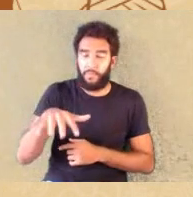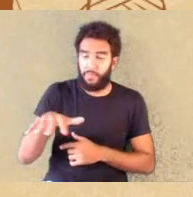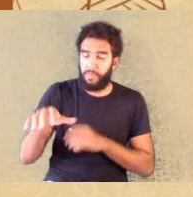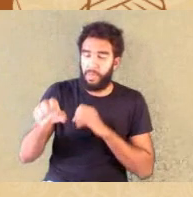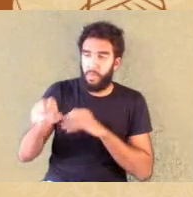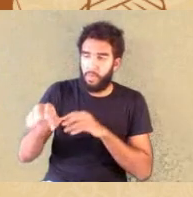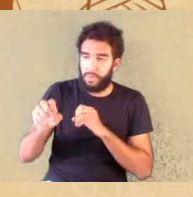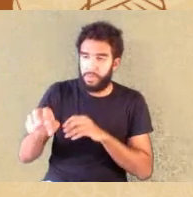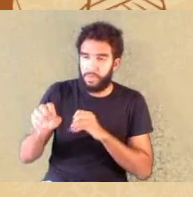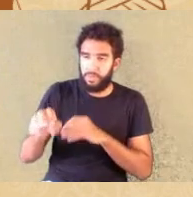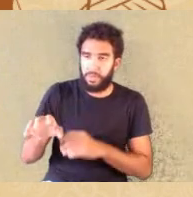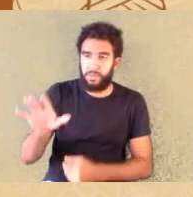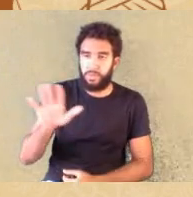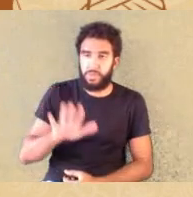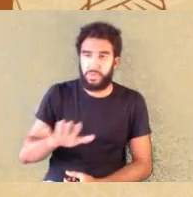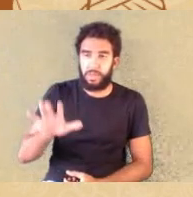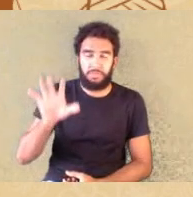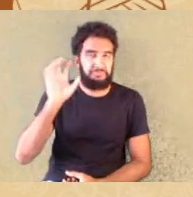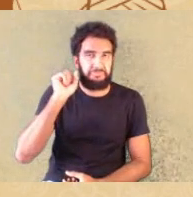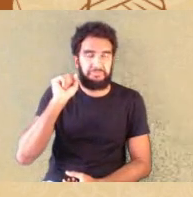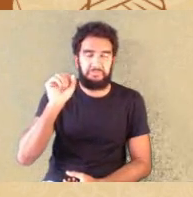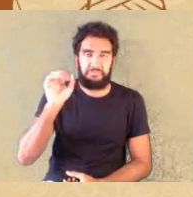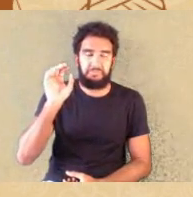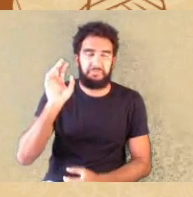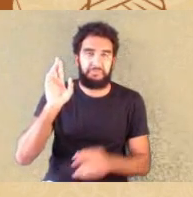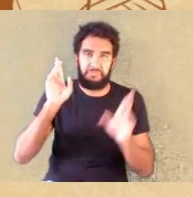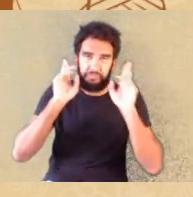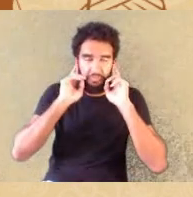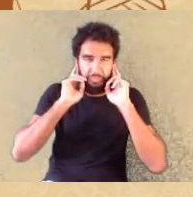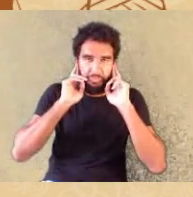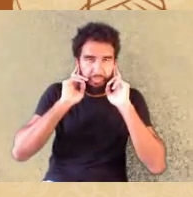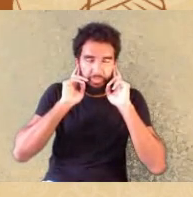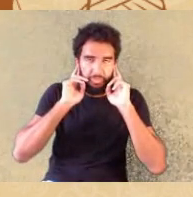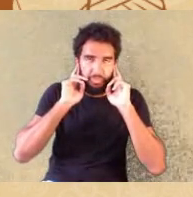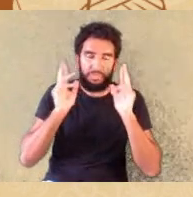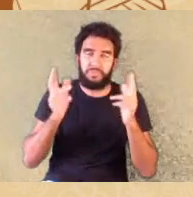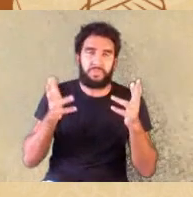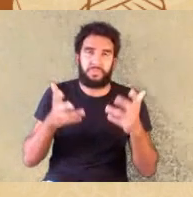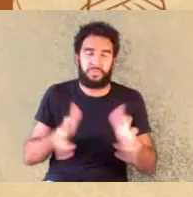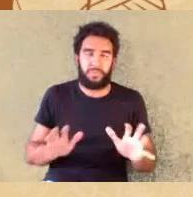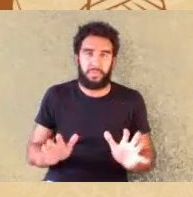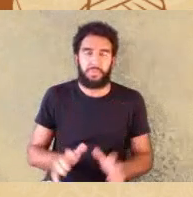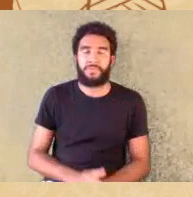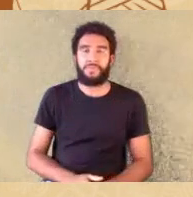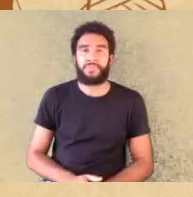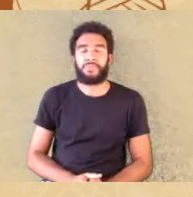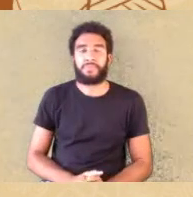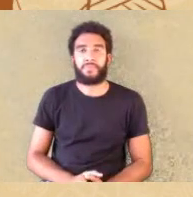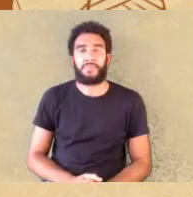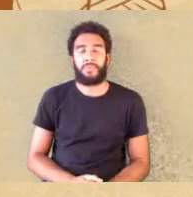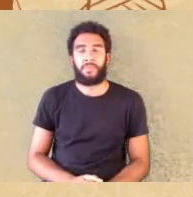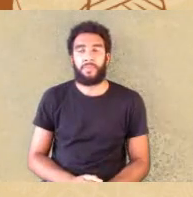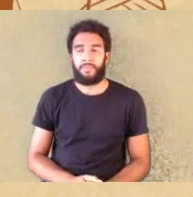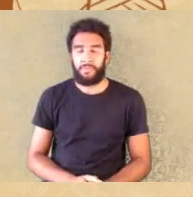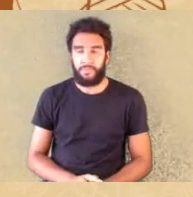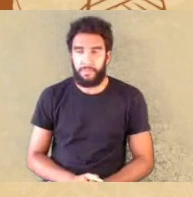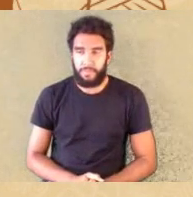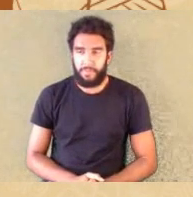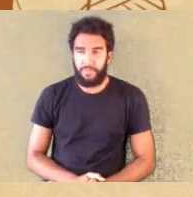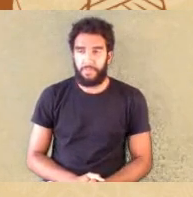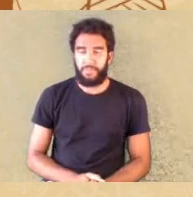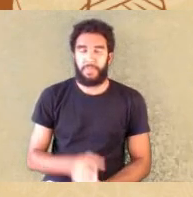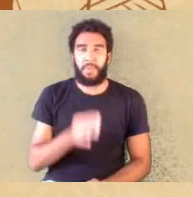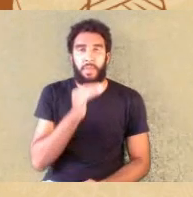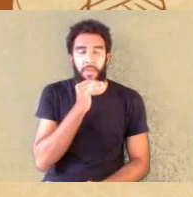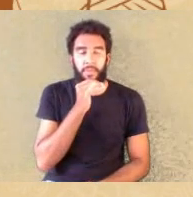não está sendo ouvido pela sociedade, pela cultura brasileira, né? No caso, principalmente pelas classes dominantes.